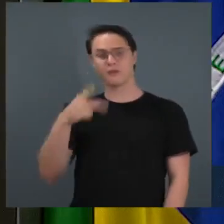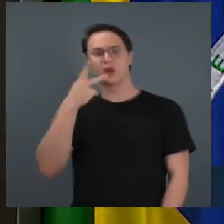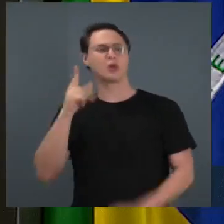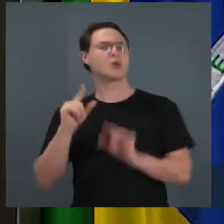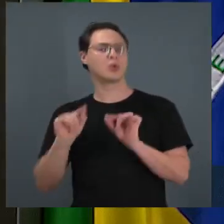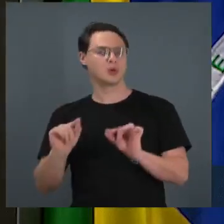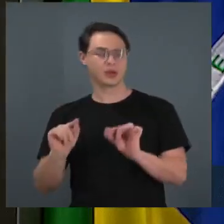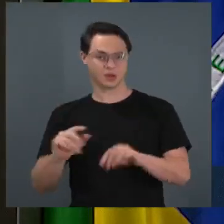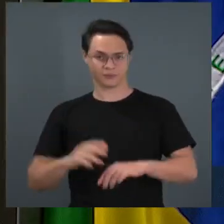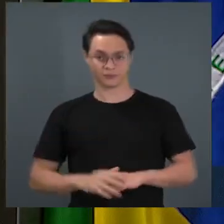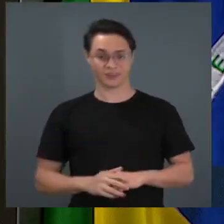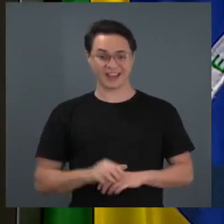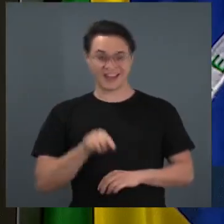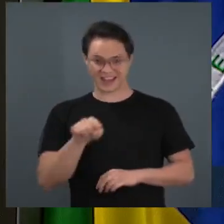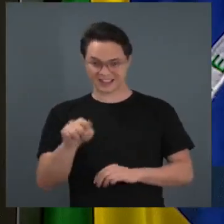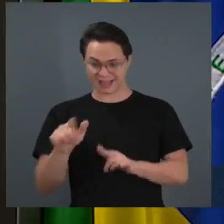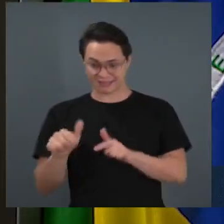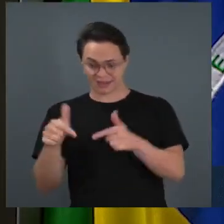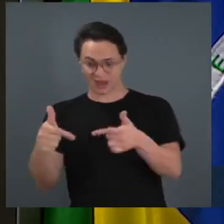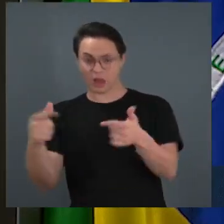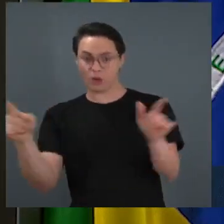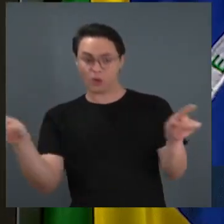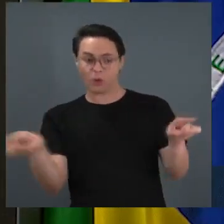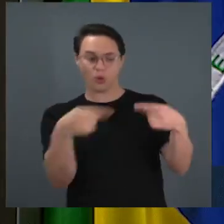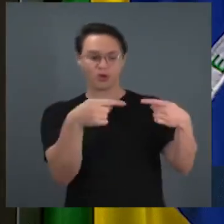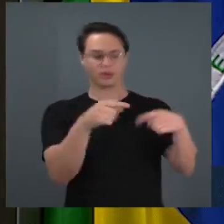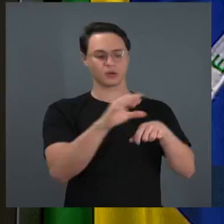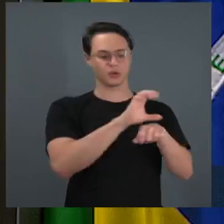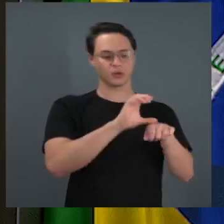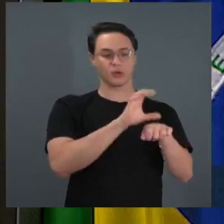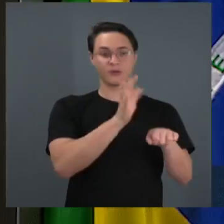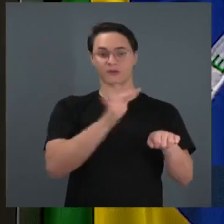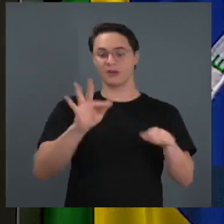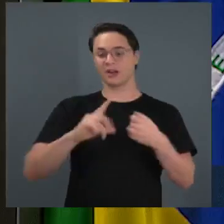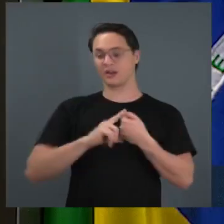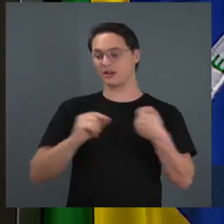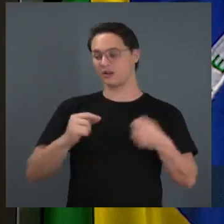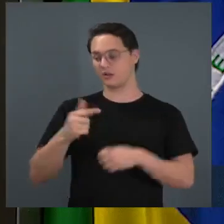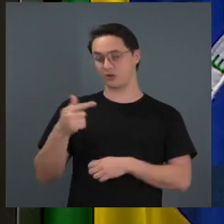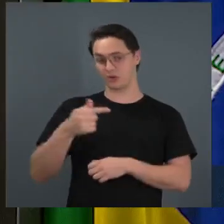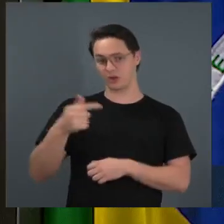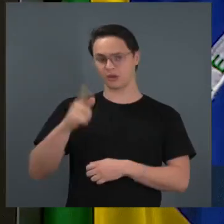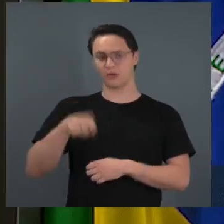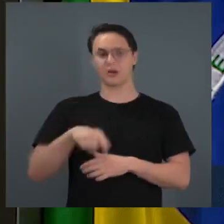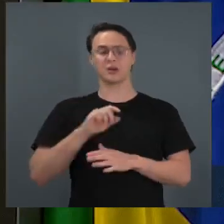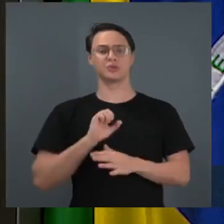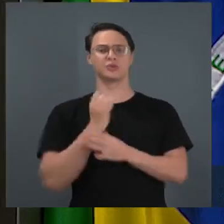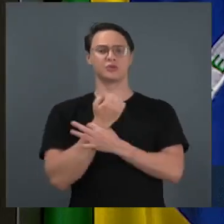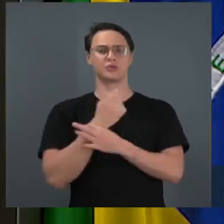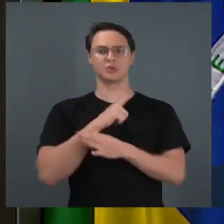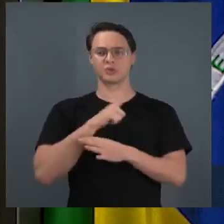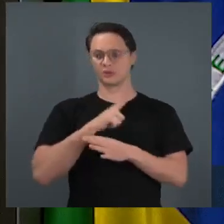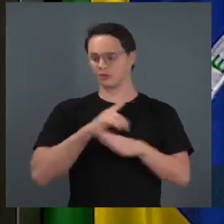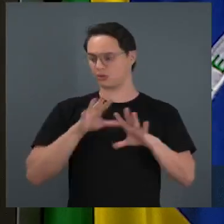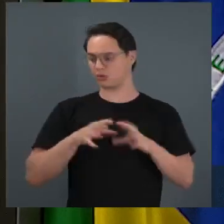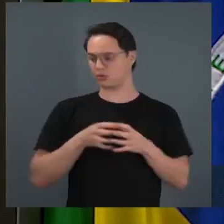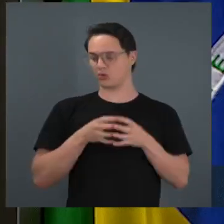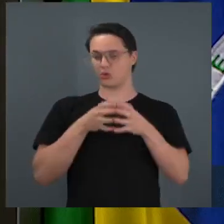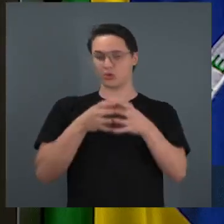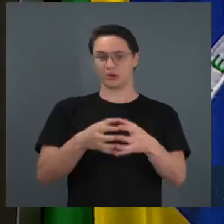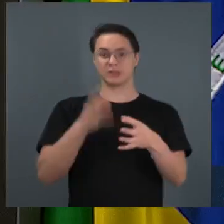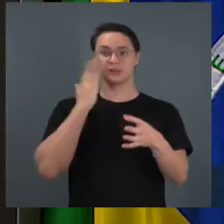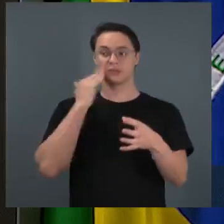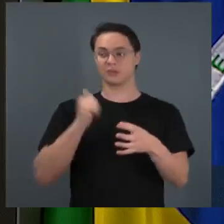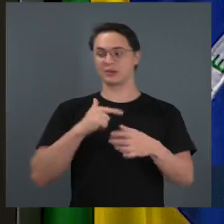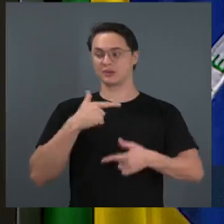afronta o artigo 7º da Constituição Federal, que assegura um conjunto amplo de direitos aos